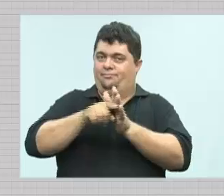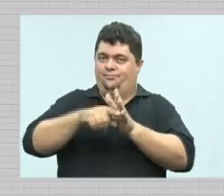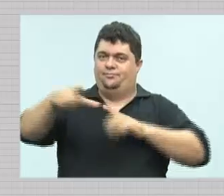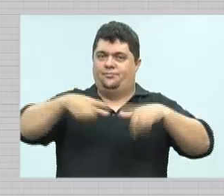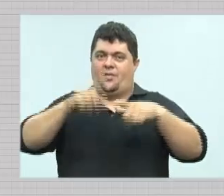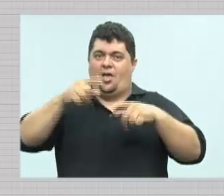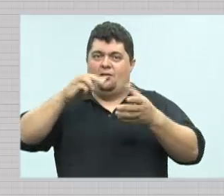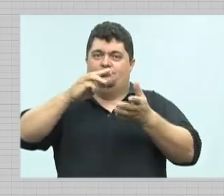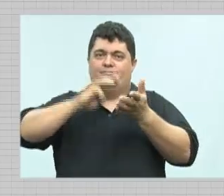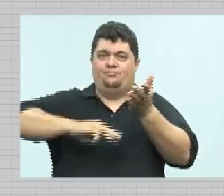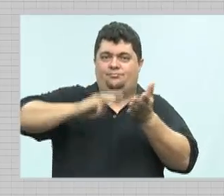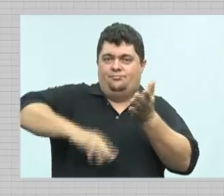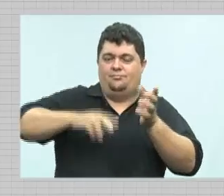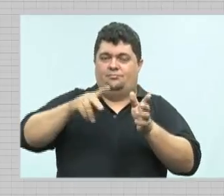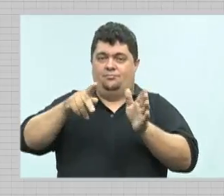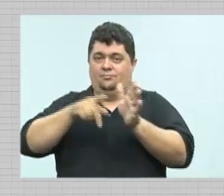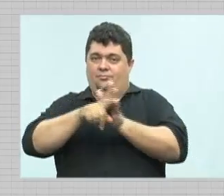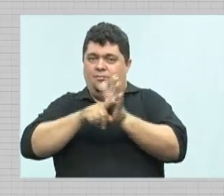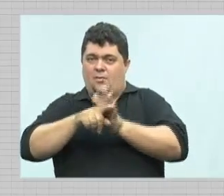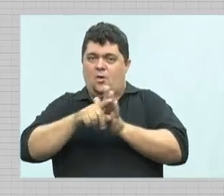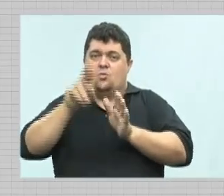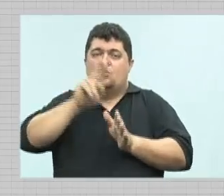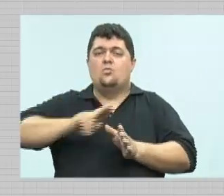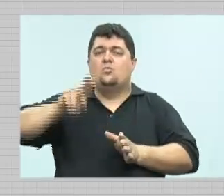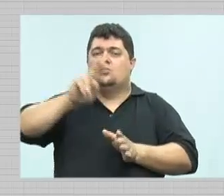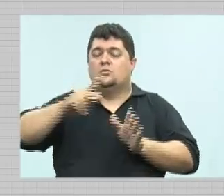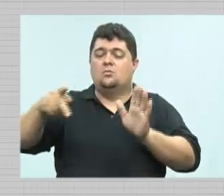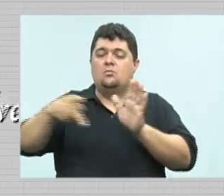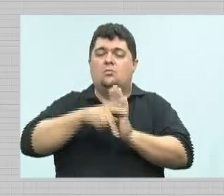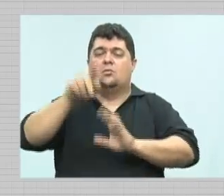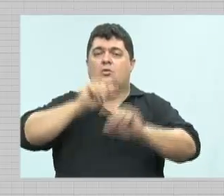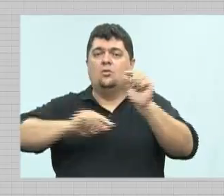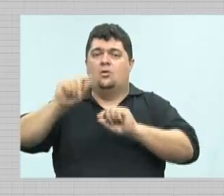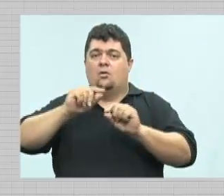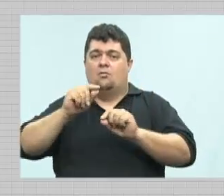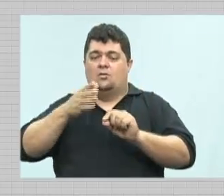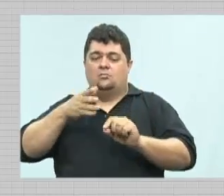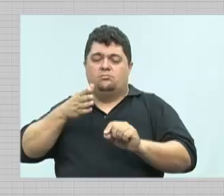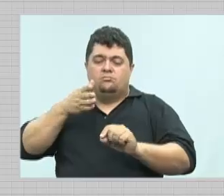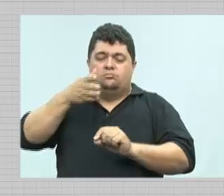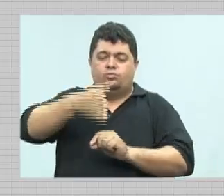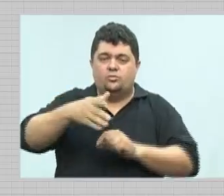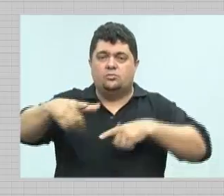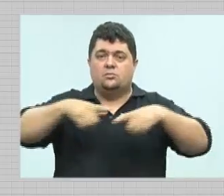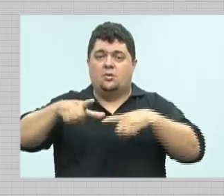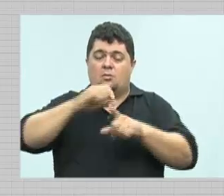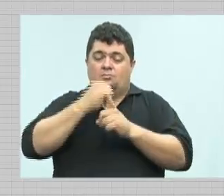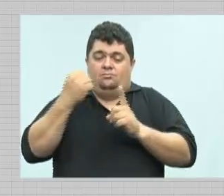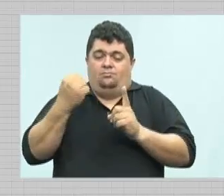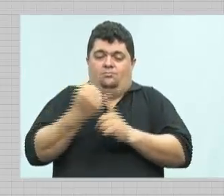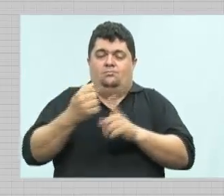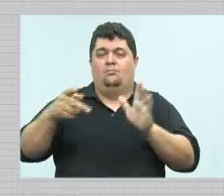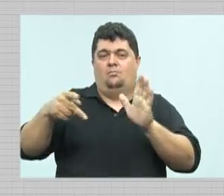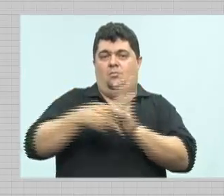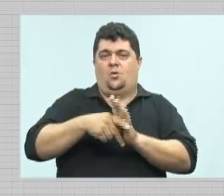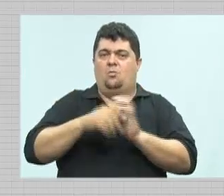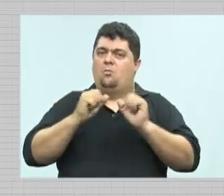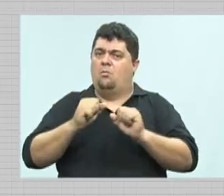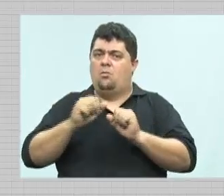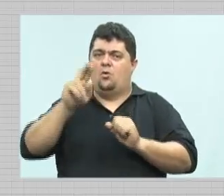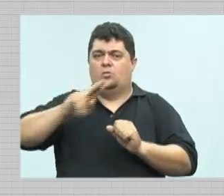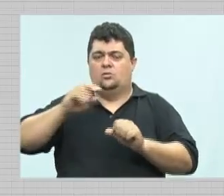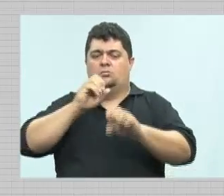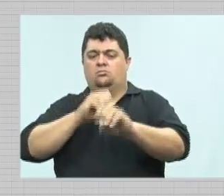uma metodologia de pesquisa utilizada para fazer uma intervenção em uma realidade social. Ela pode ser utilizada